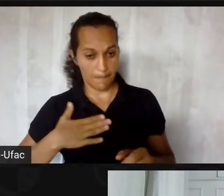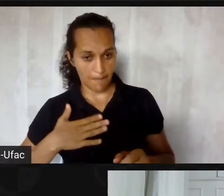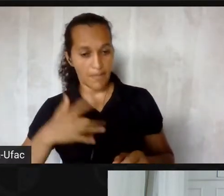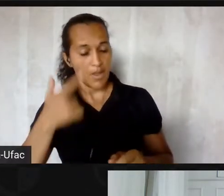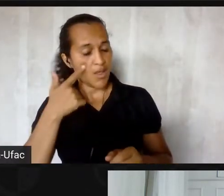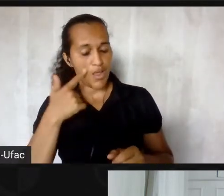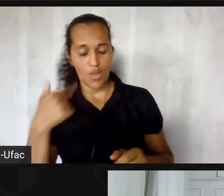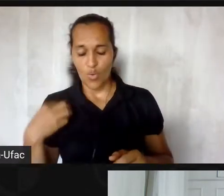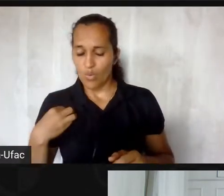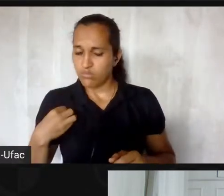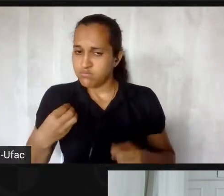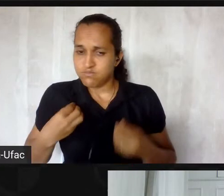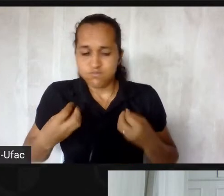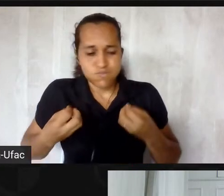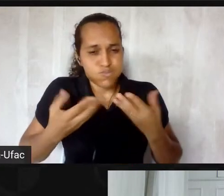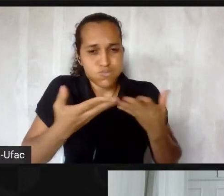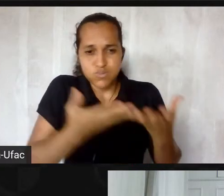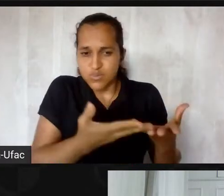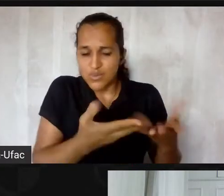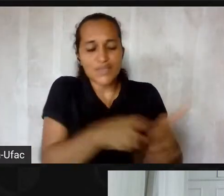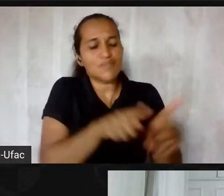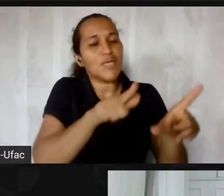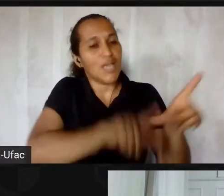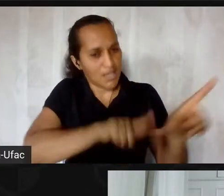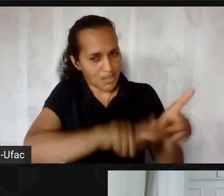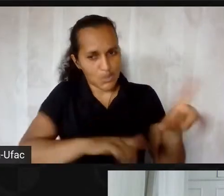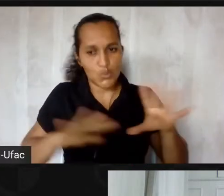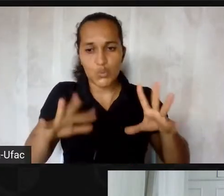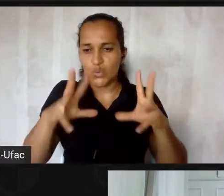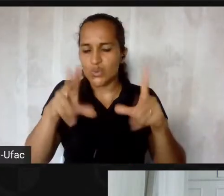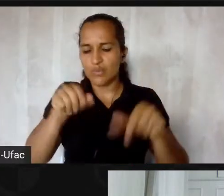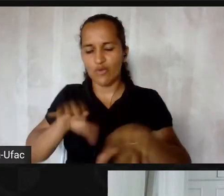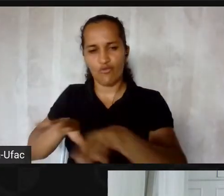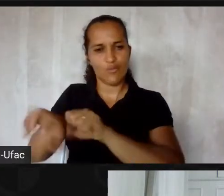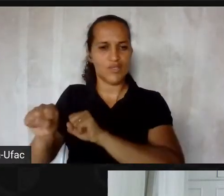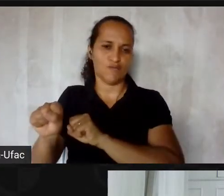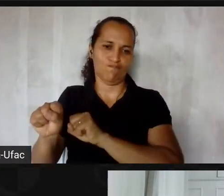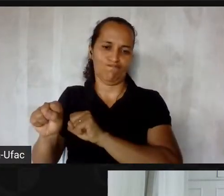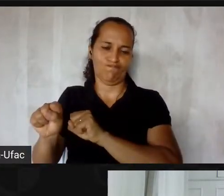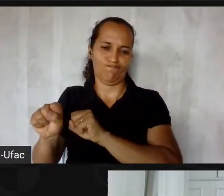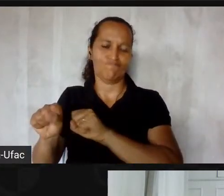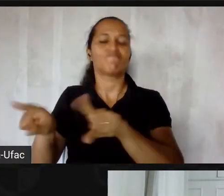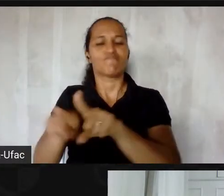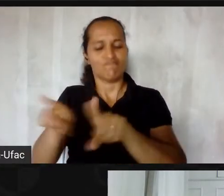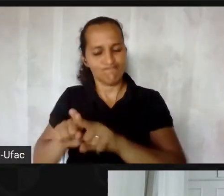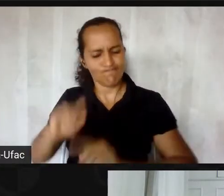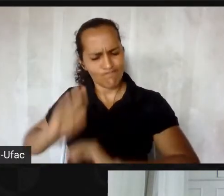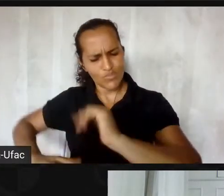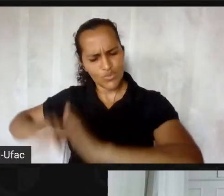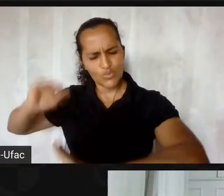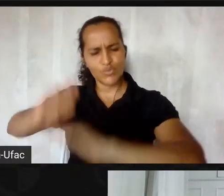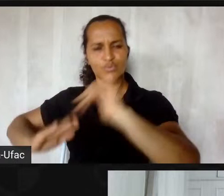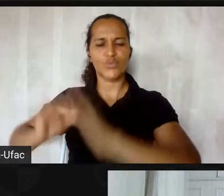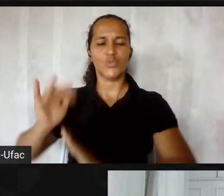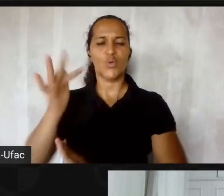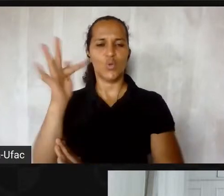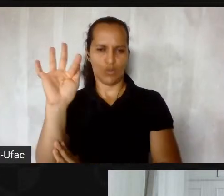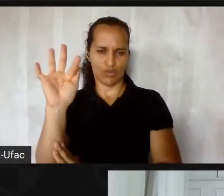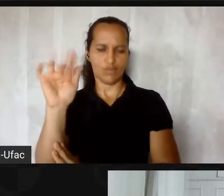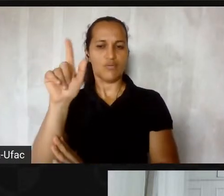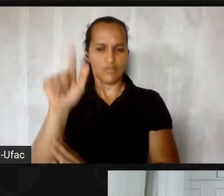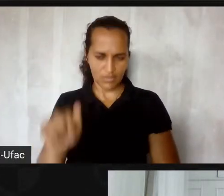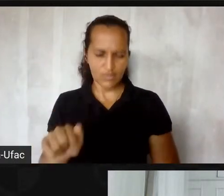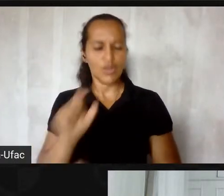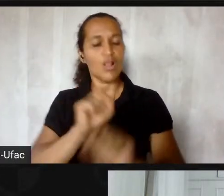UFAC e a Letras toda a minha formação e qualificação superior, que após 44